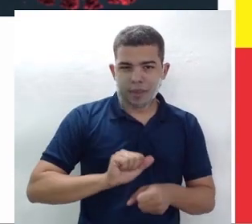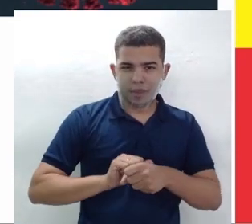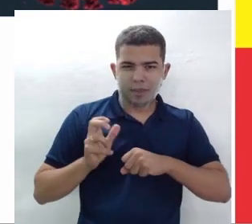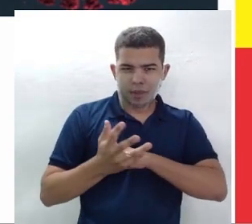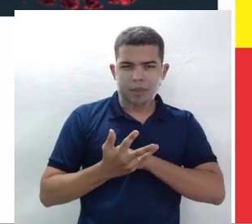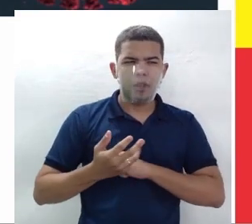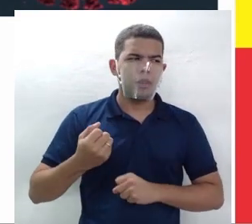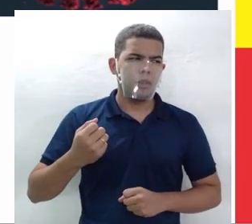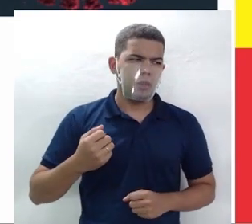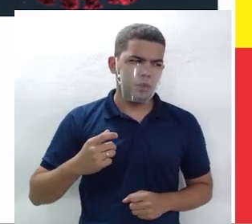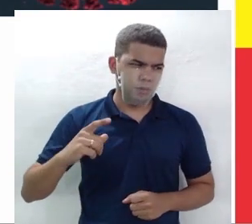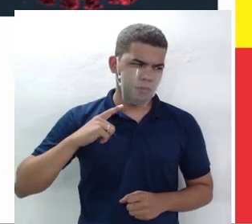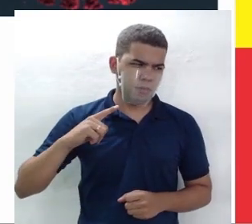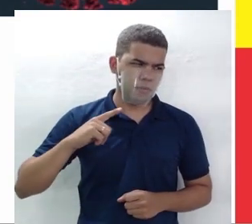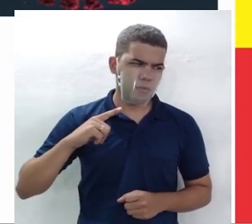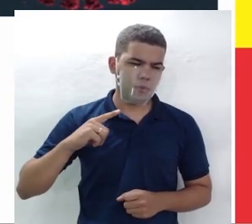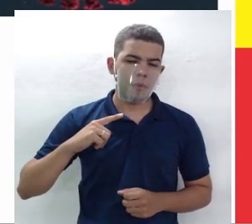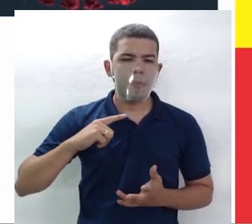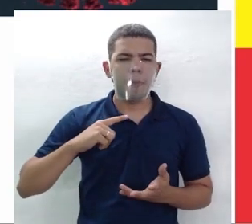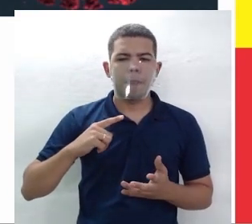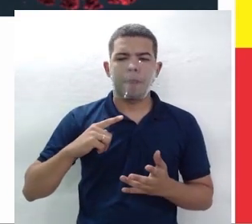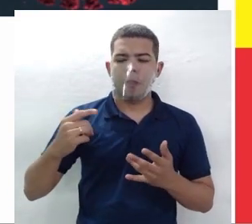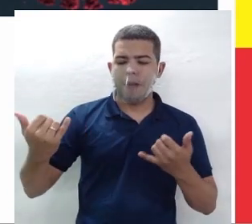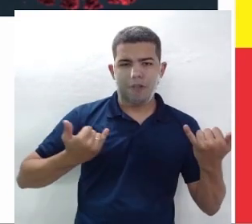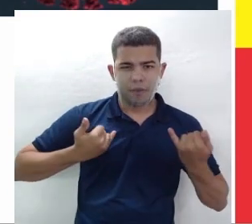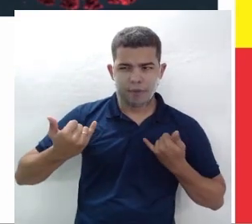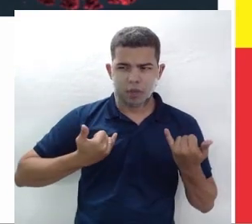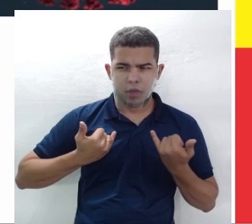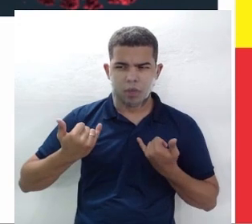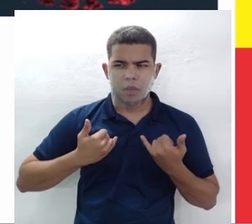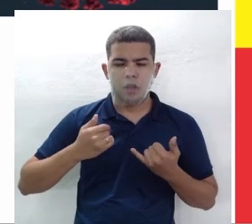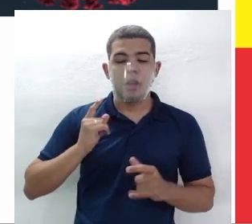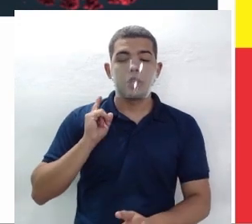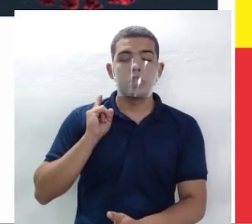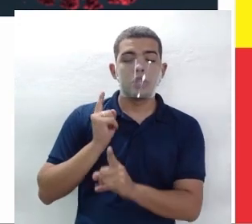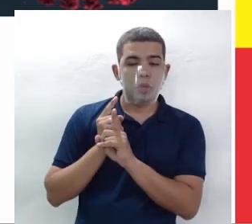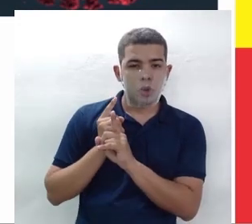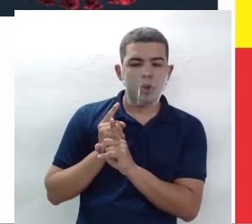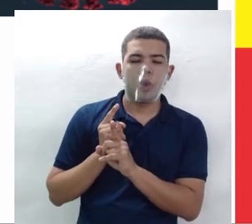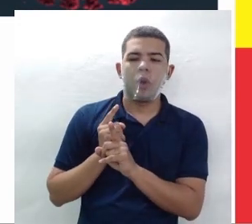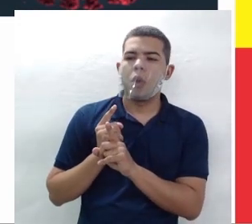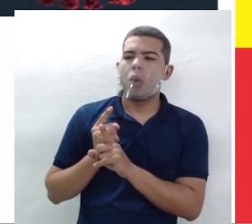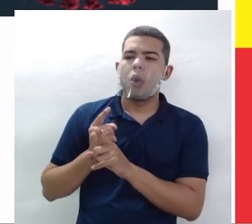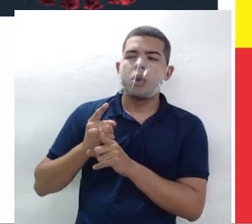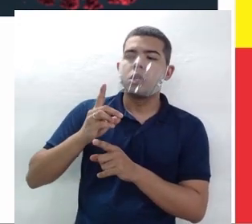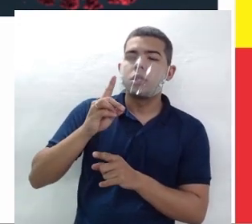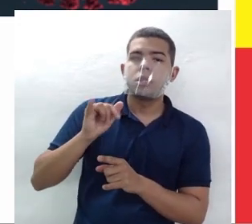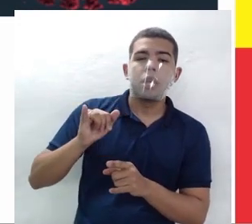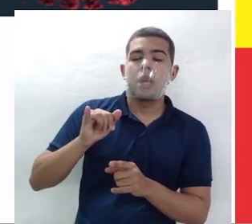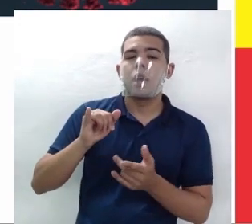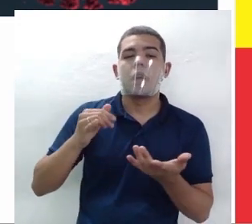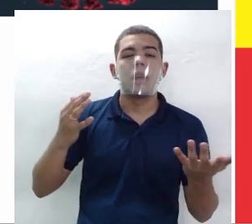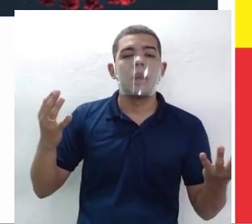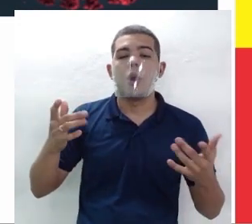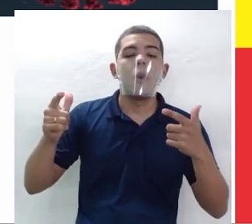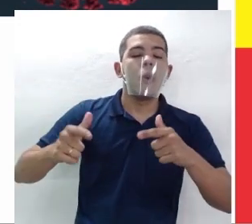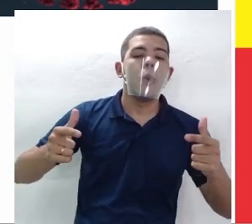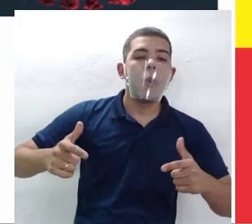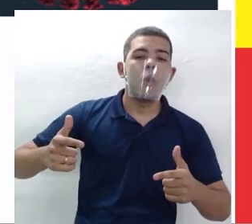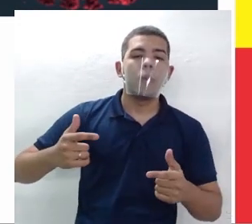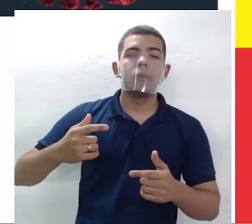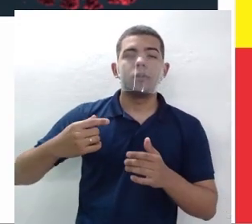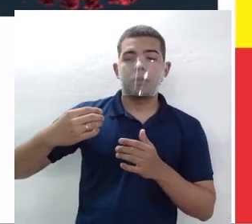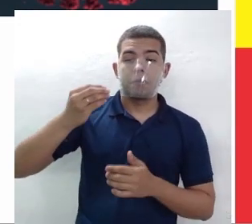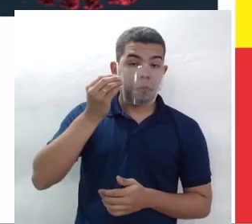Covid-19 para obter aí instruções e descubra quando e onde fazer um teste. Ou seja, fique